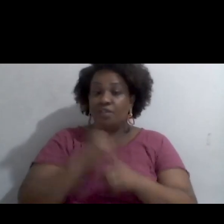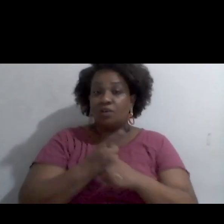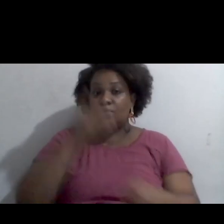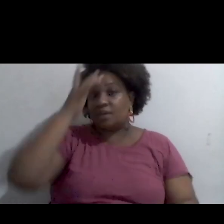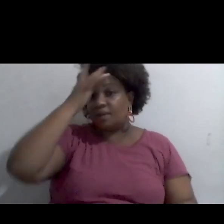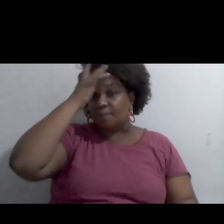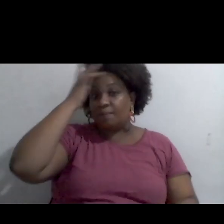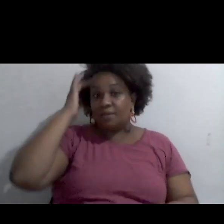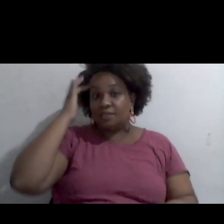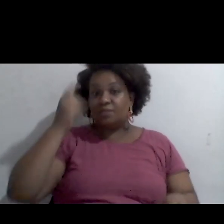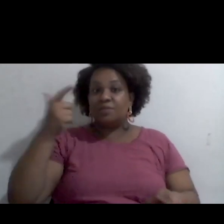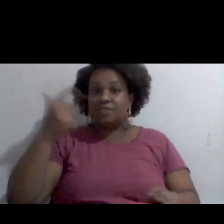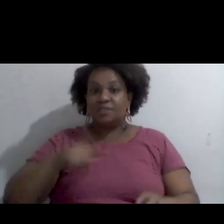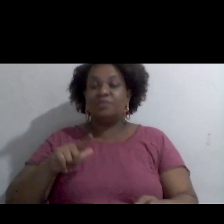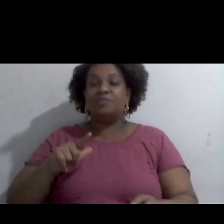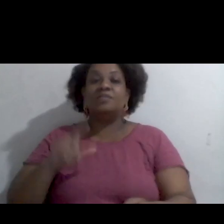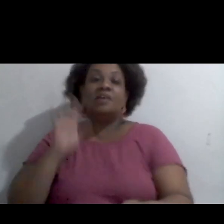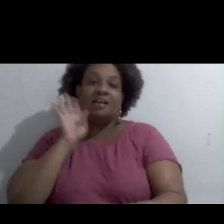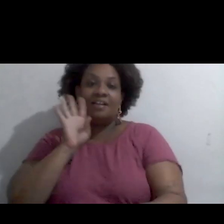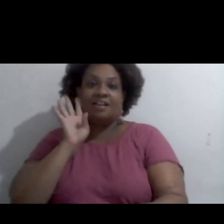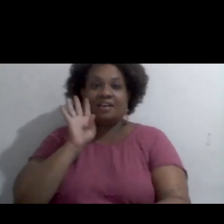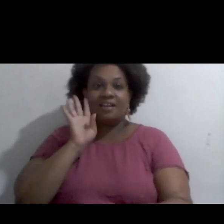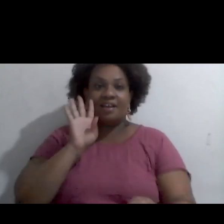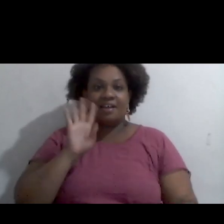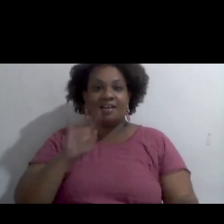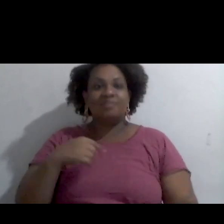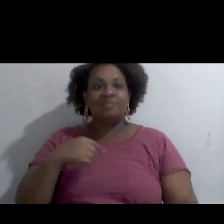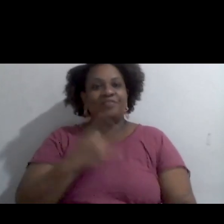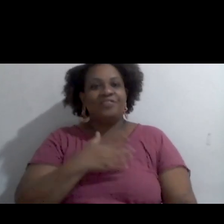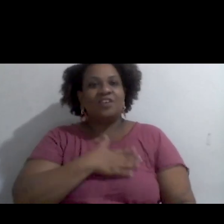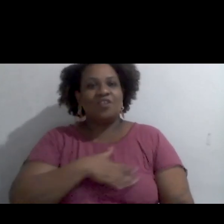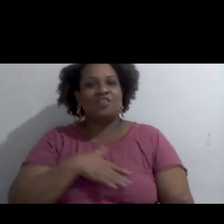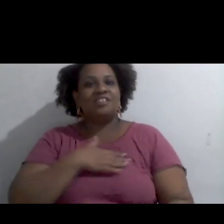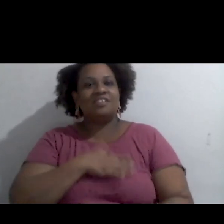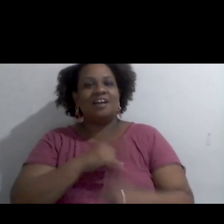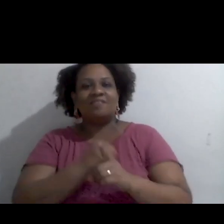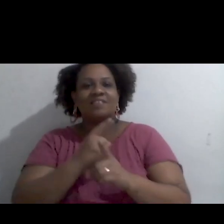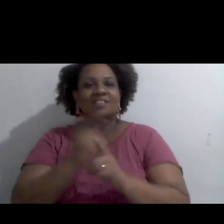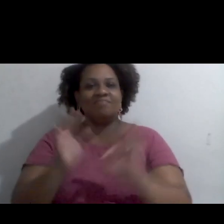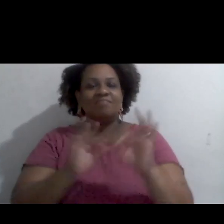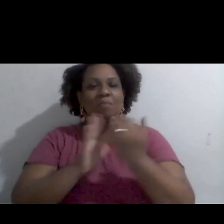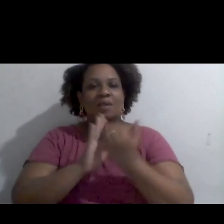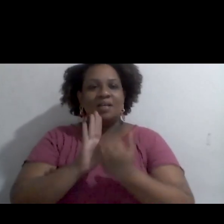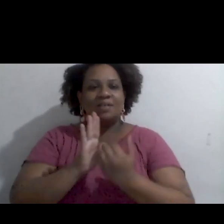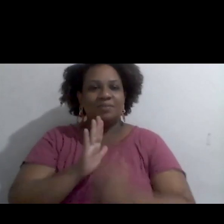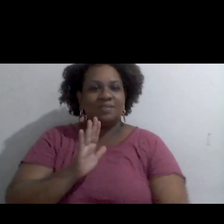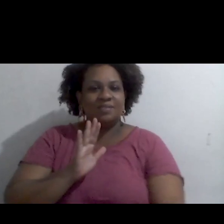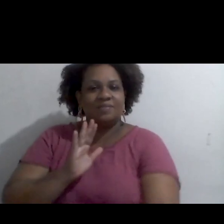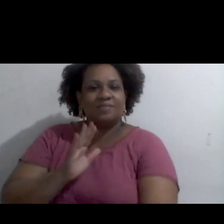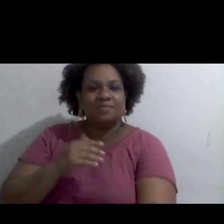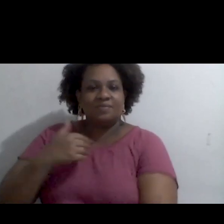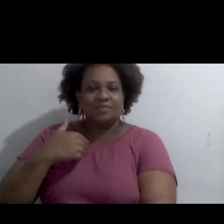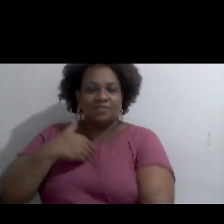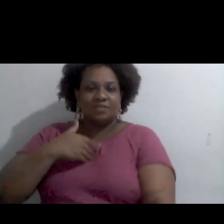novo, que legal. A gente gostava de se encontrar e fazer planos. E a gente deu esse plano